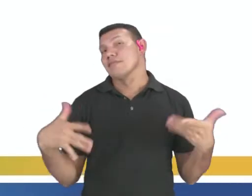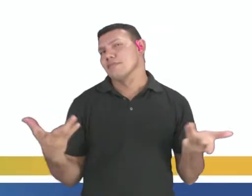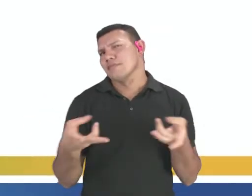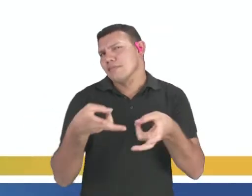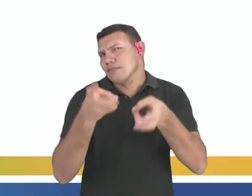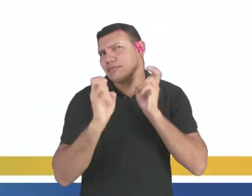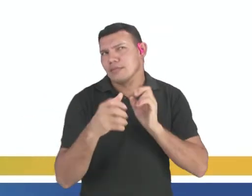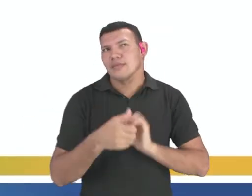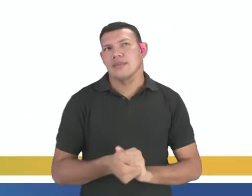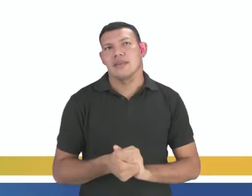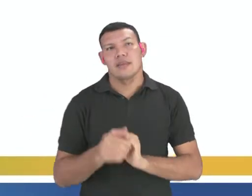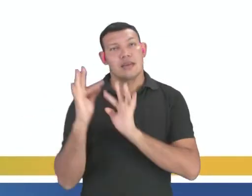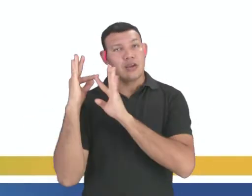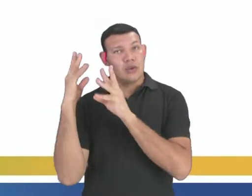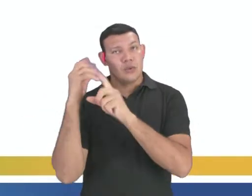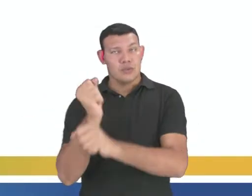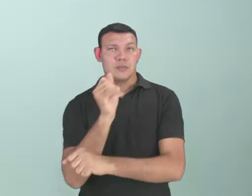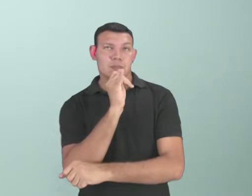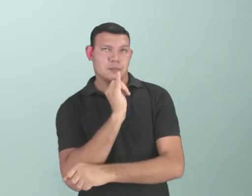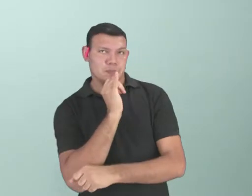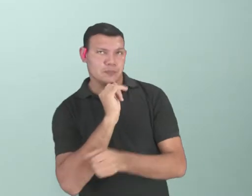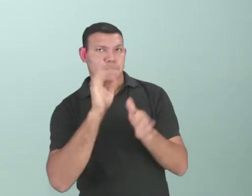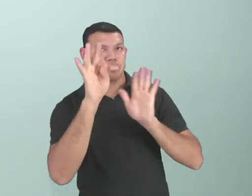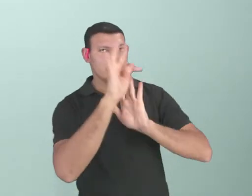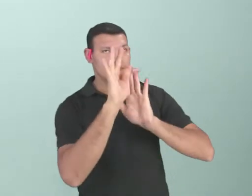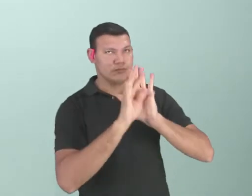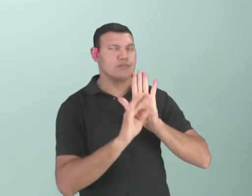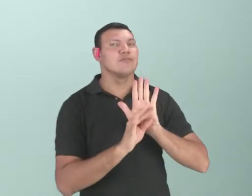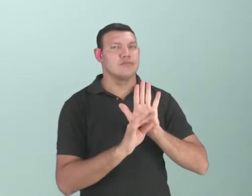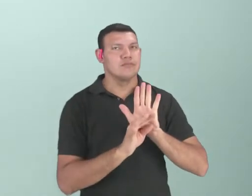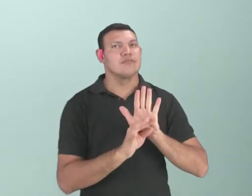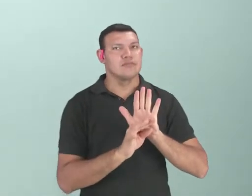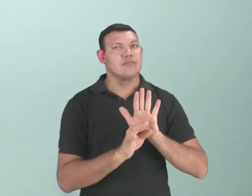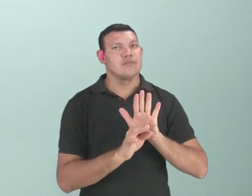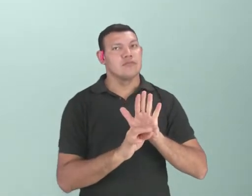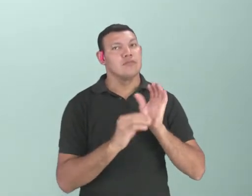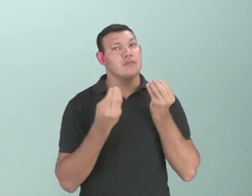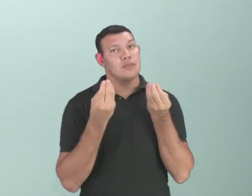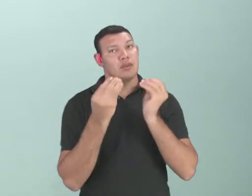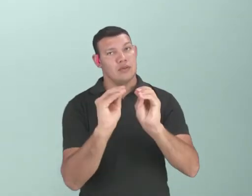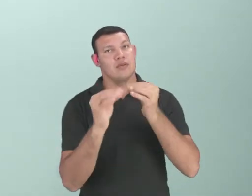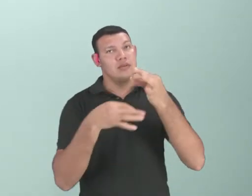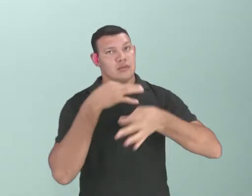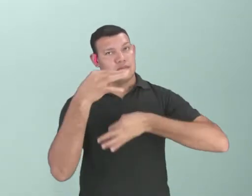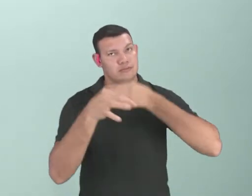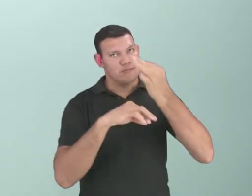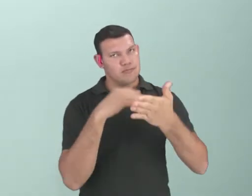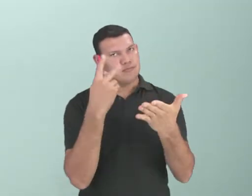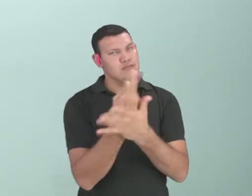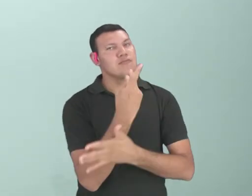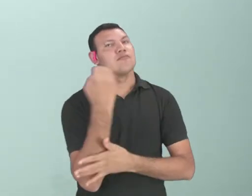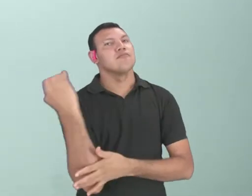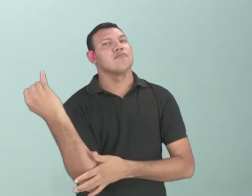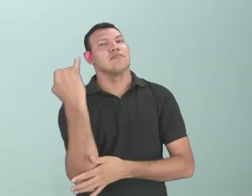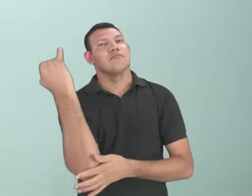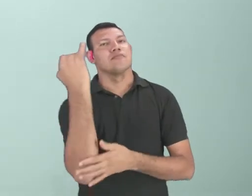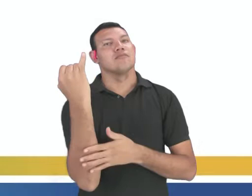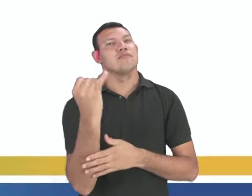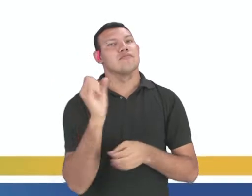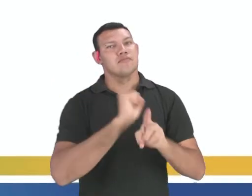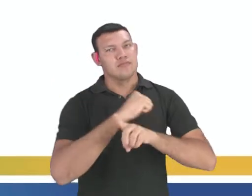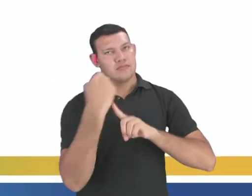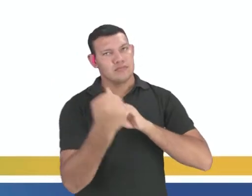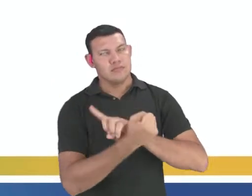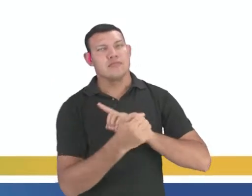perceber? Vamos rever um exemplo de texto em que podemos manifestar a nossa opinião a partir de fatos importantes para a